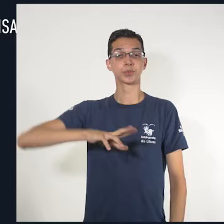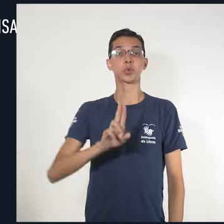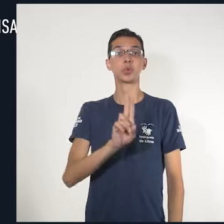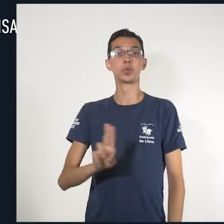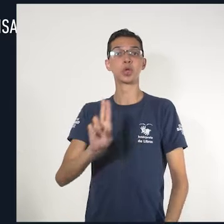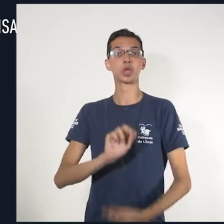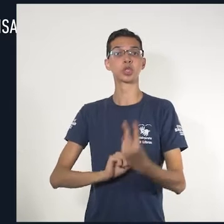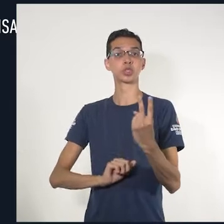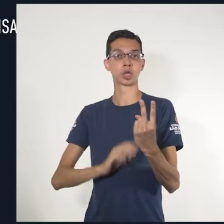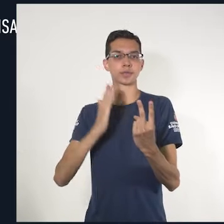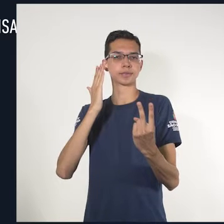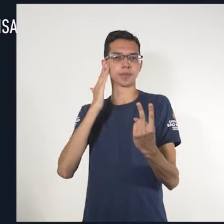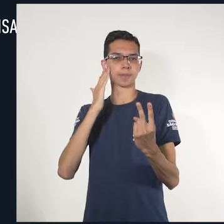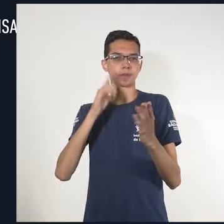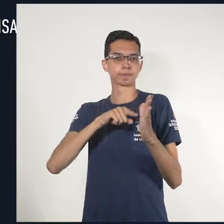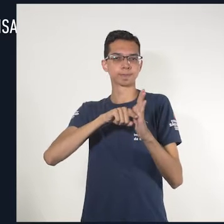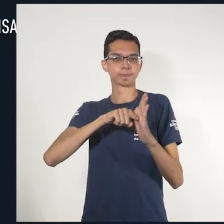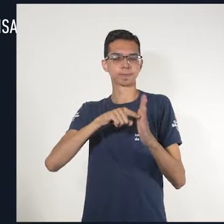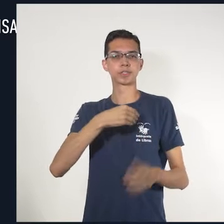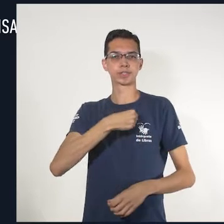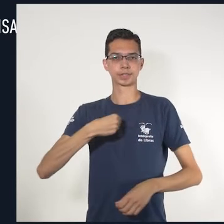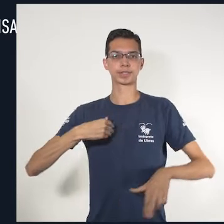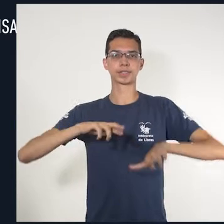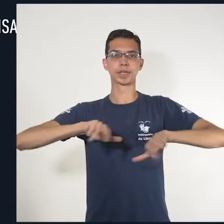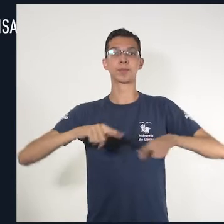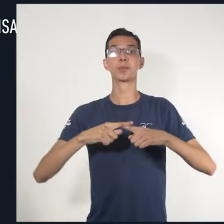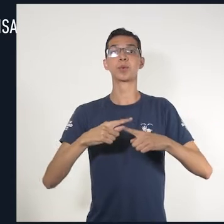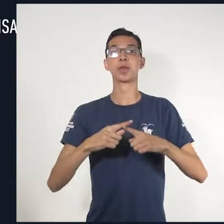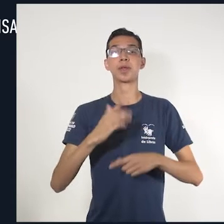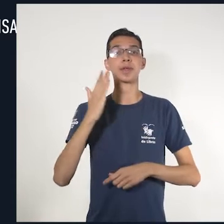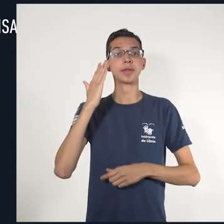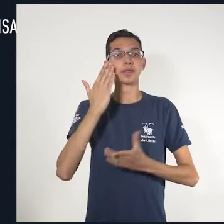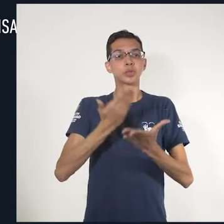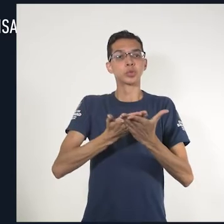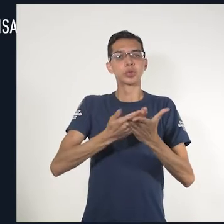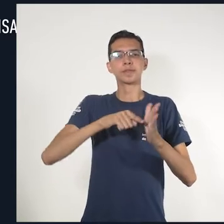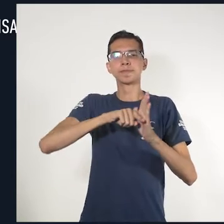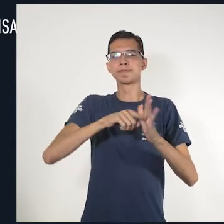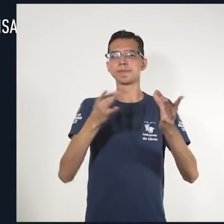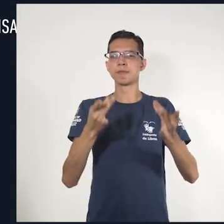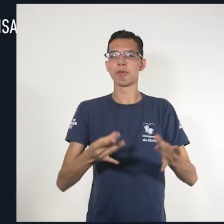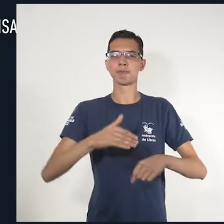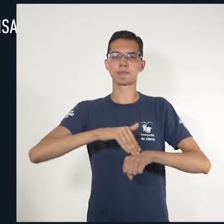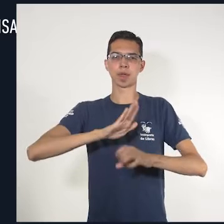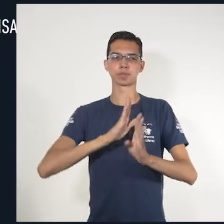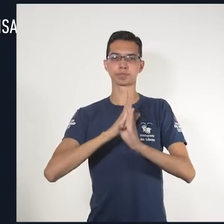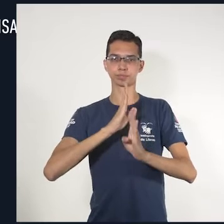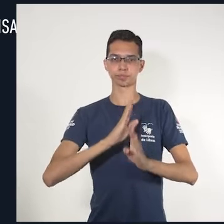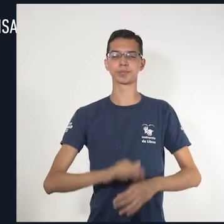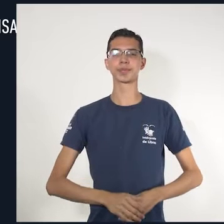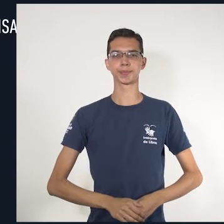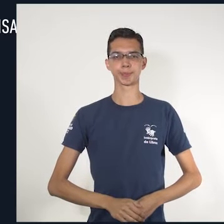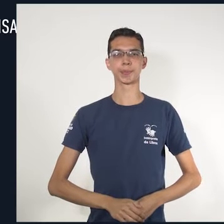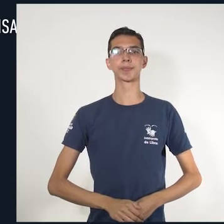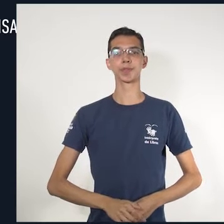teste sorológicos, visando aumentar a sensibilidade do estudo, o teste